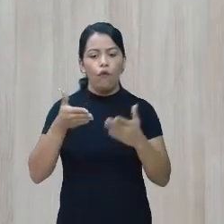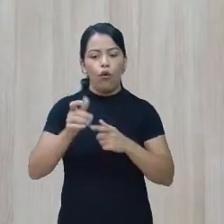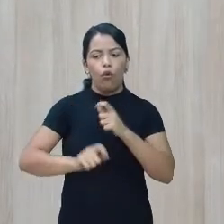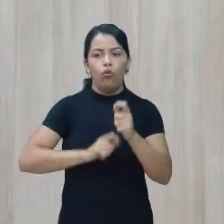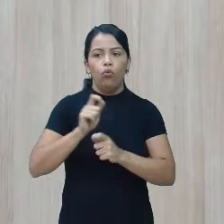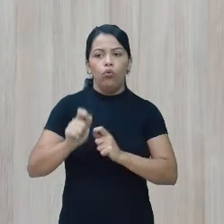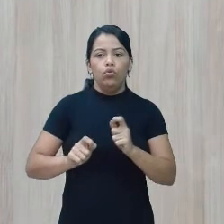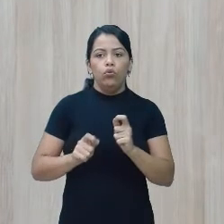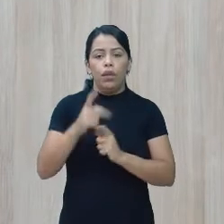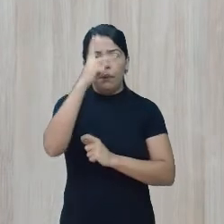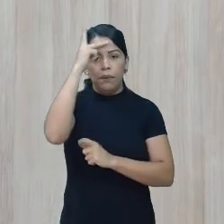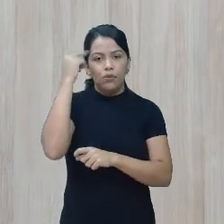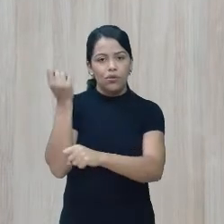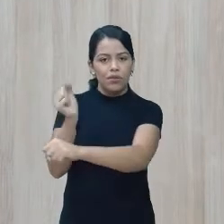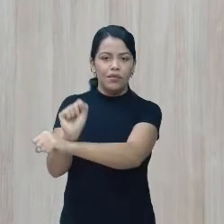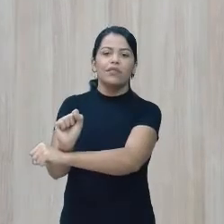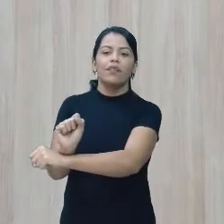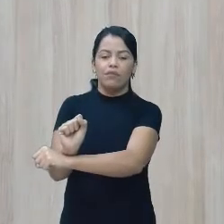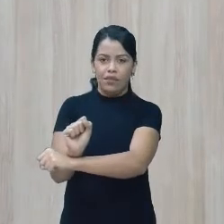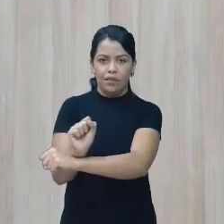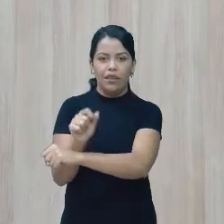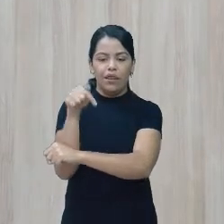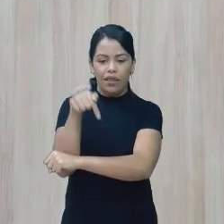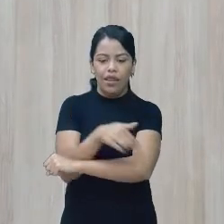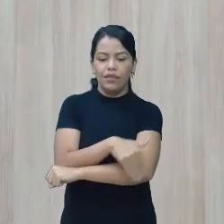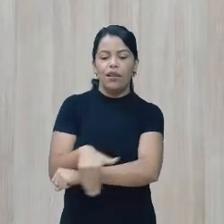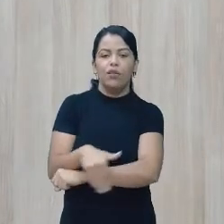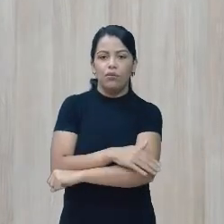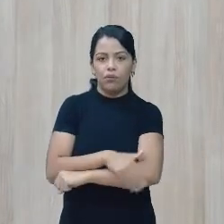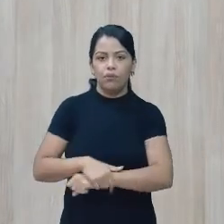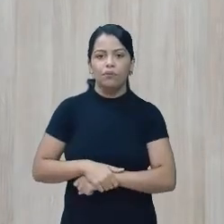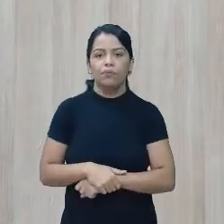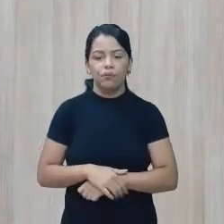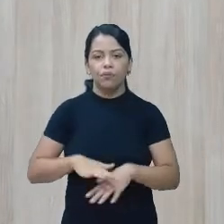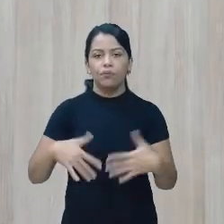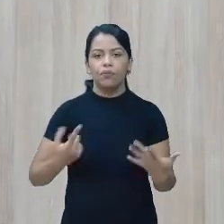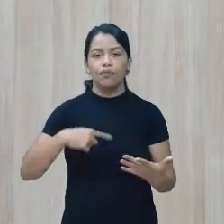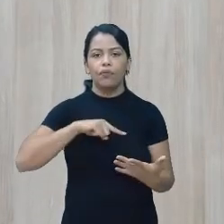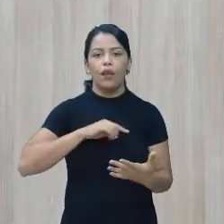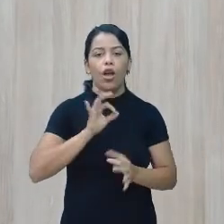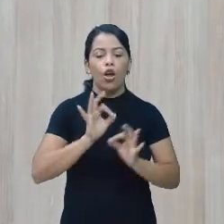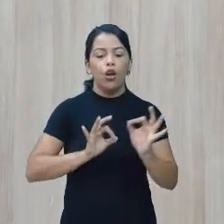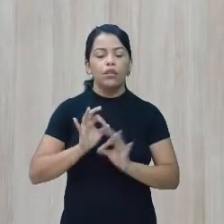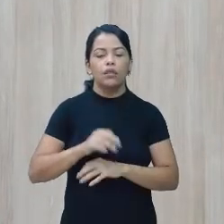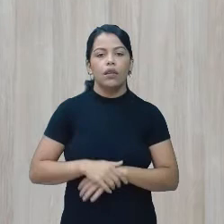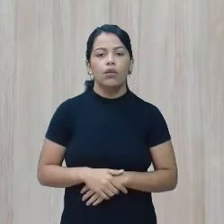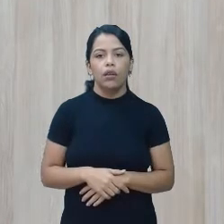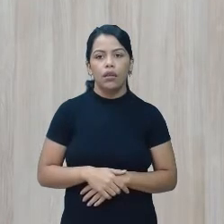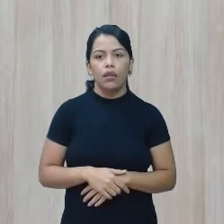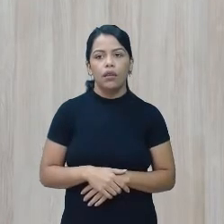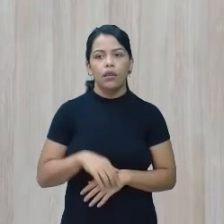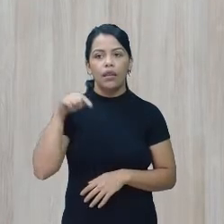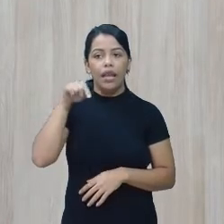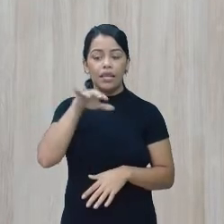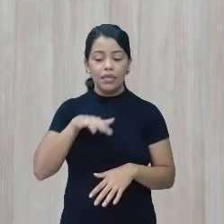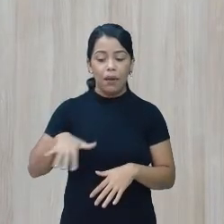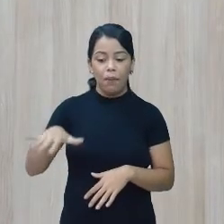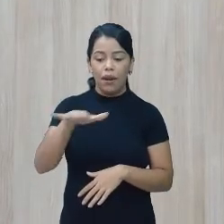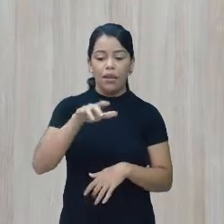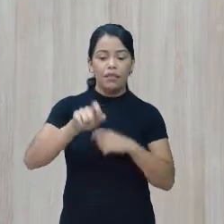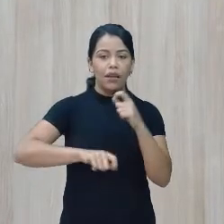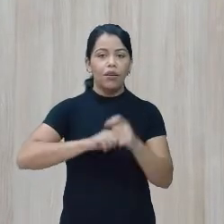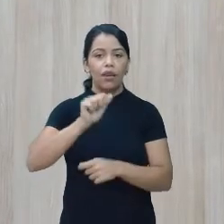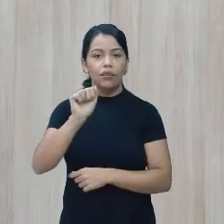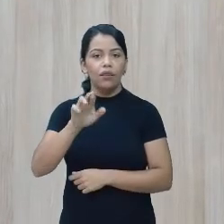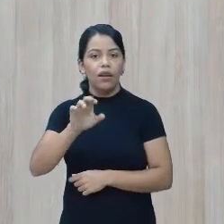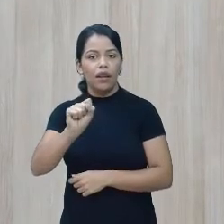pessoas escravizadas, tá certo? Nessa rua. E aí, ó, só para a gente corrigir a informação, é a Praça do Arsenal, que fica